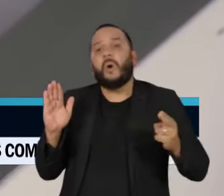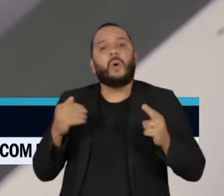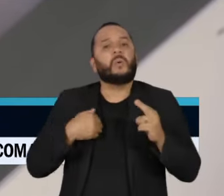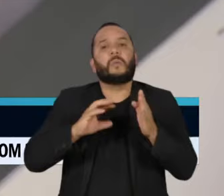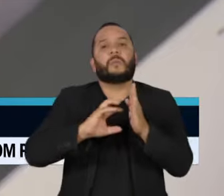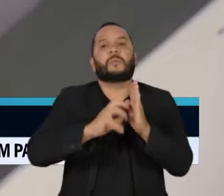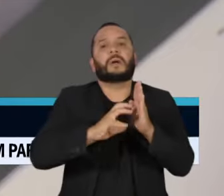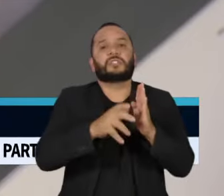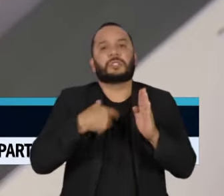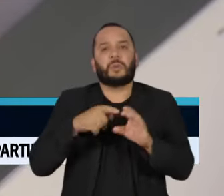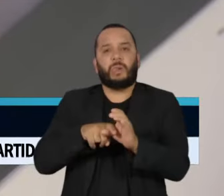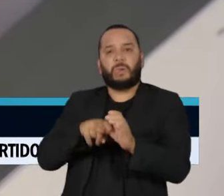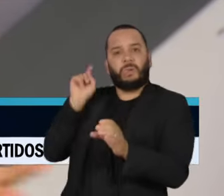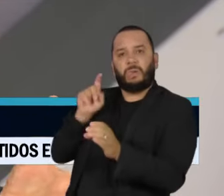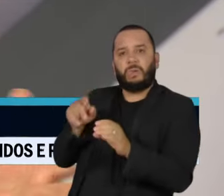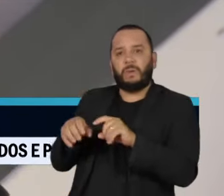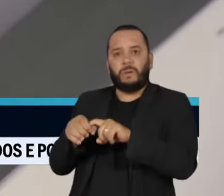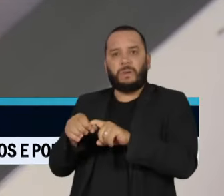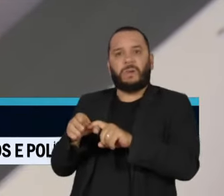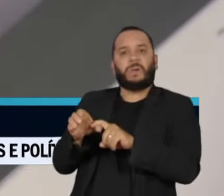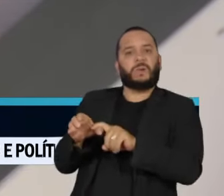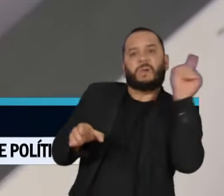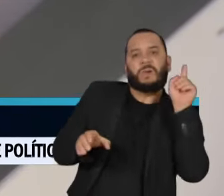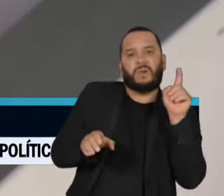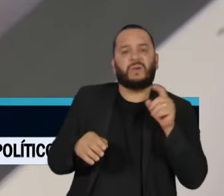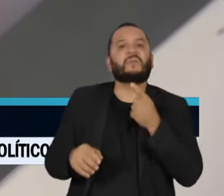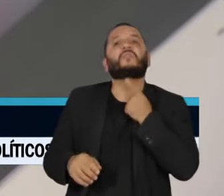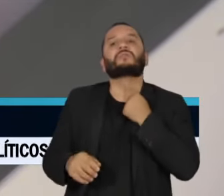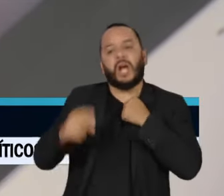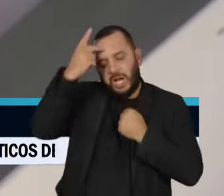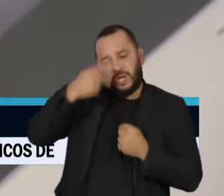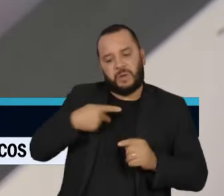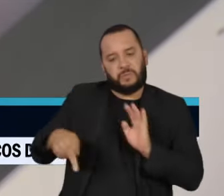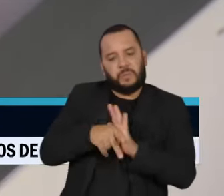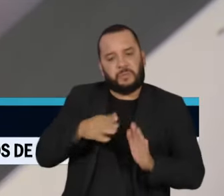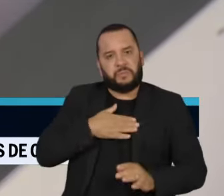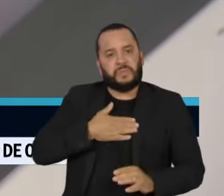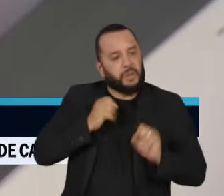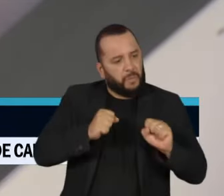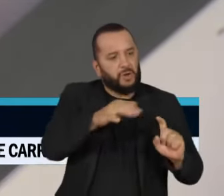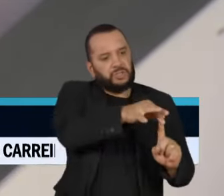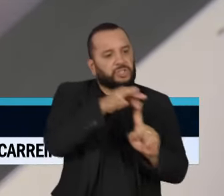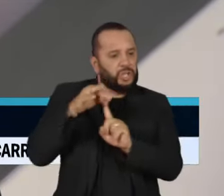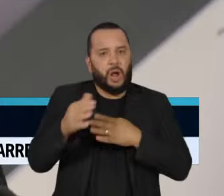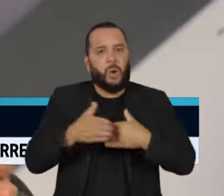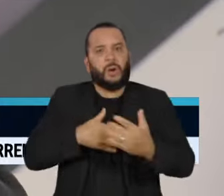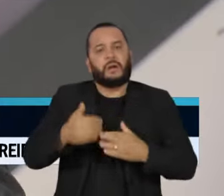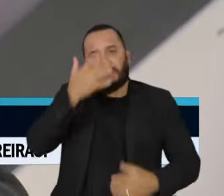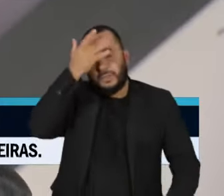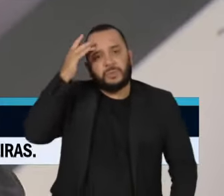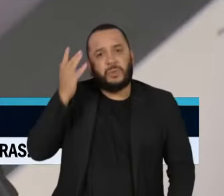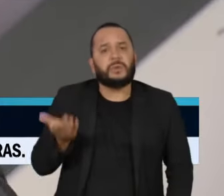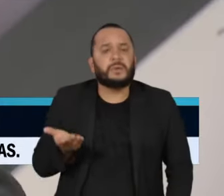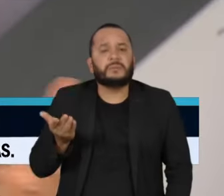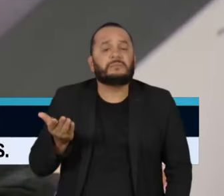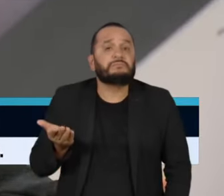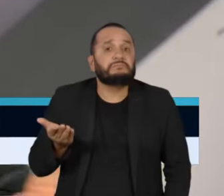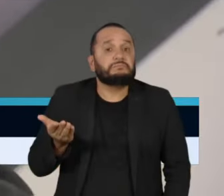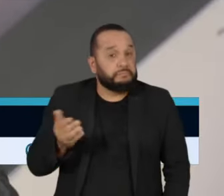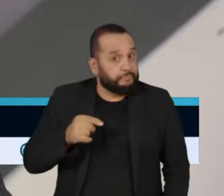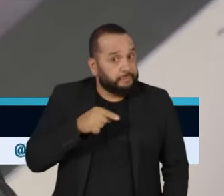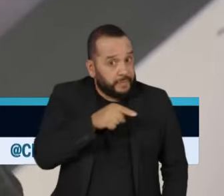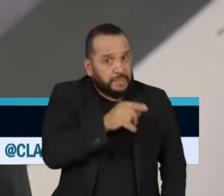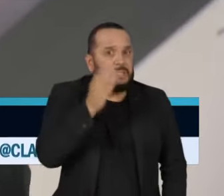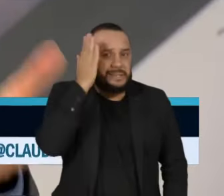na administração e farão o que quiserem? Por exemplo, poderão nomear quem quiserem, independente de saber o